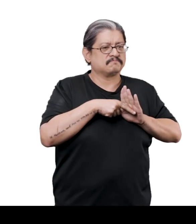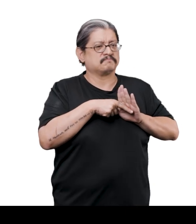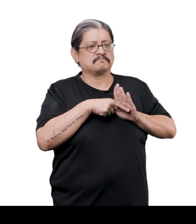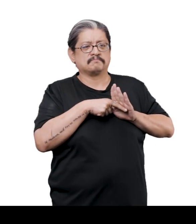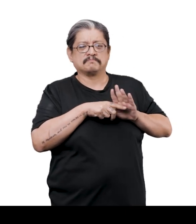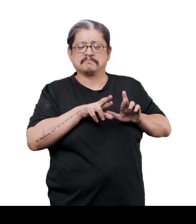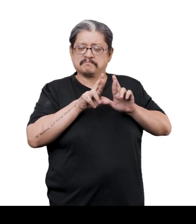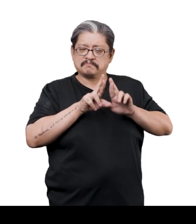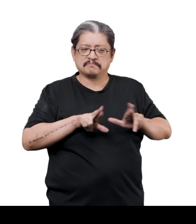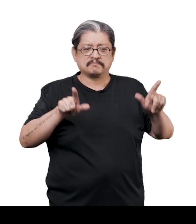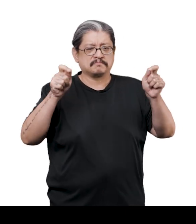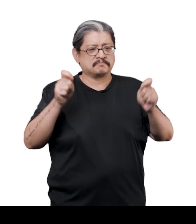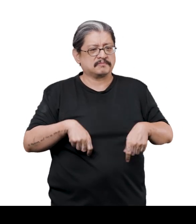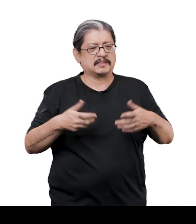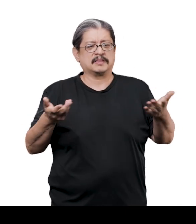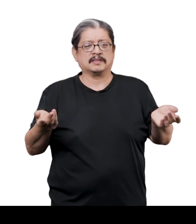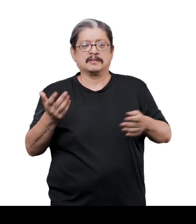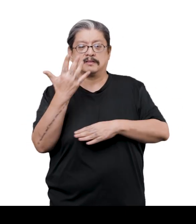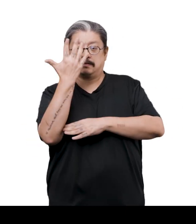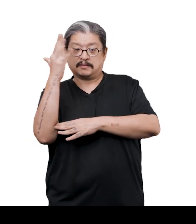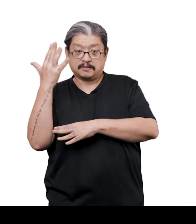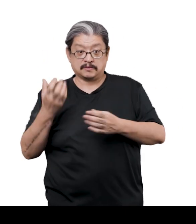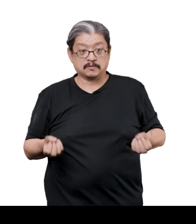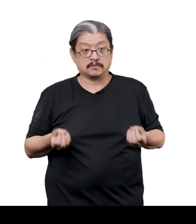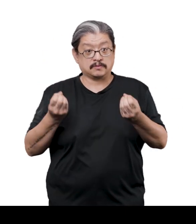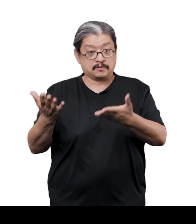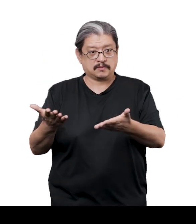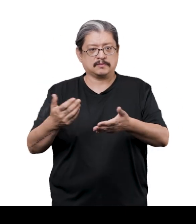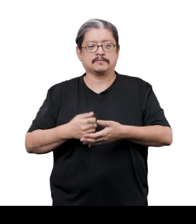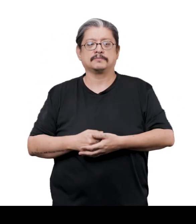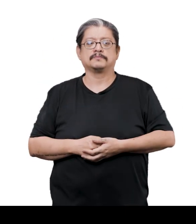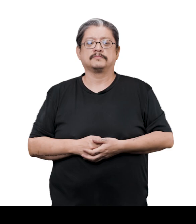as infinitas possibilidades que a árvore oferece.